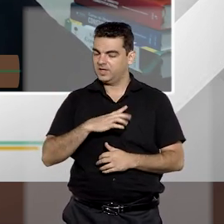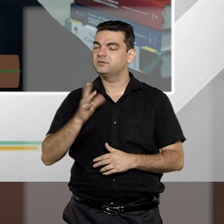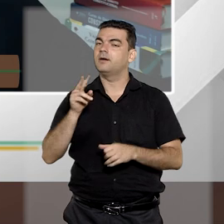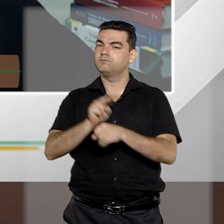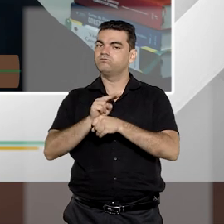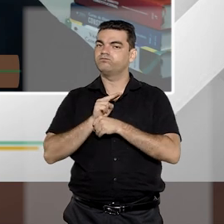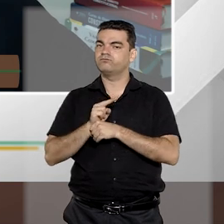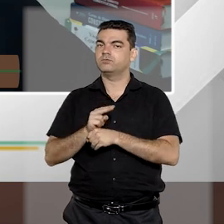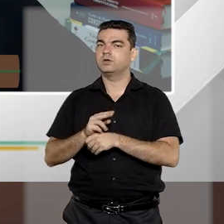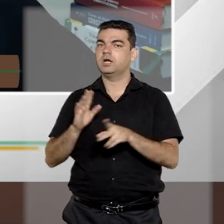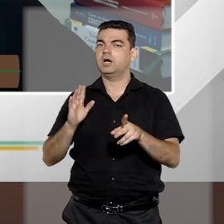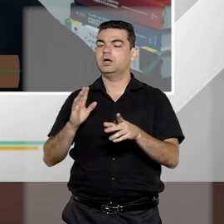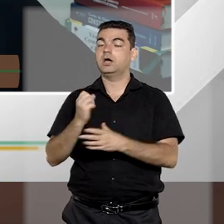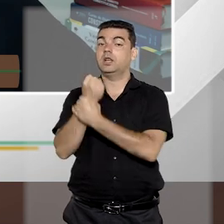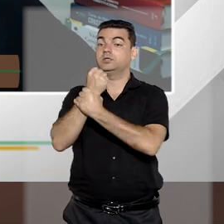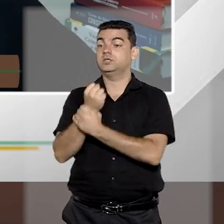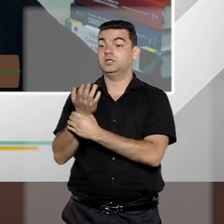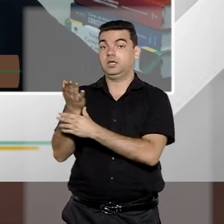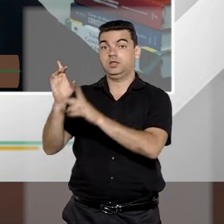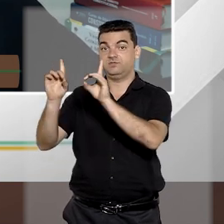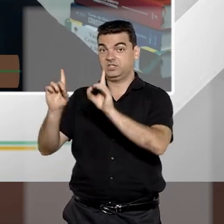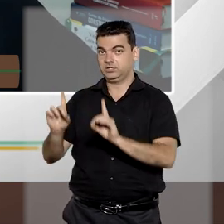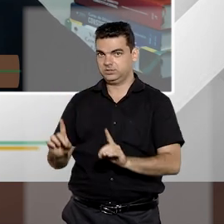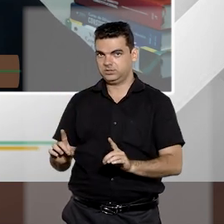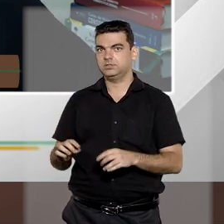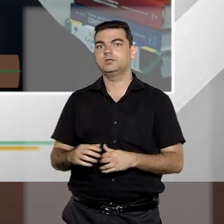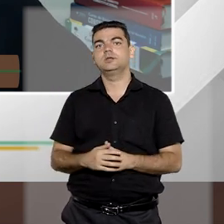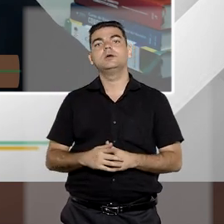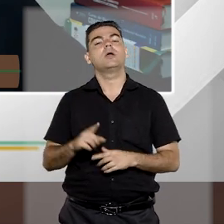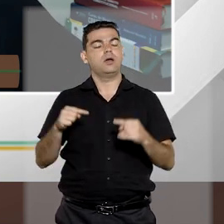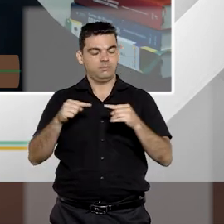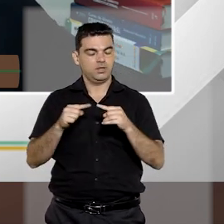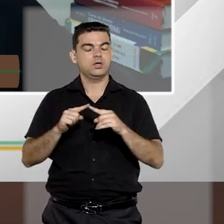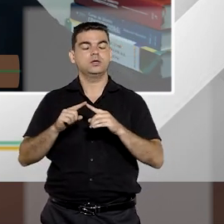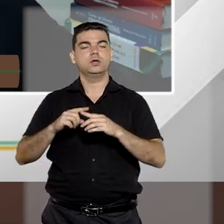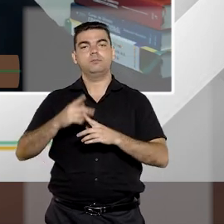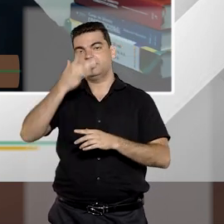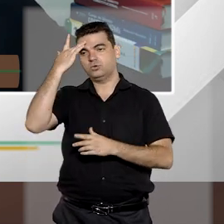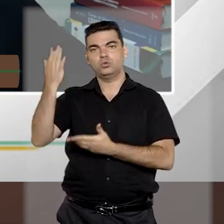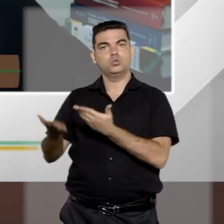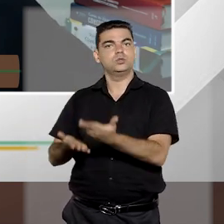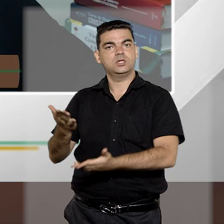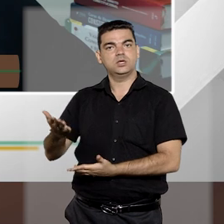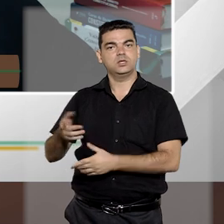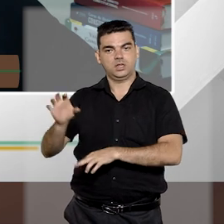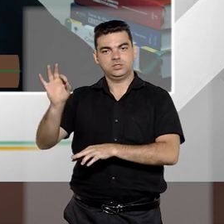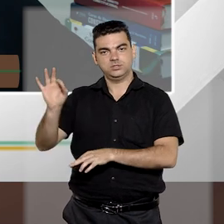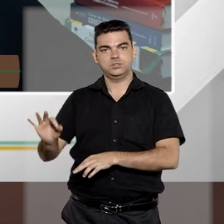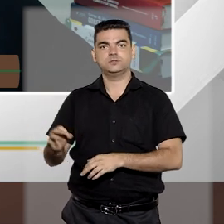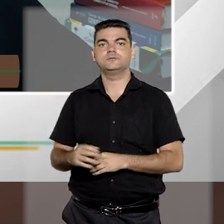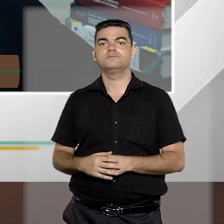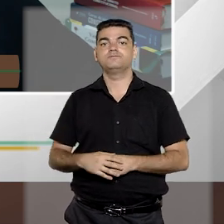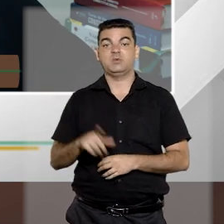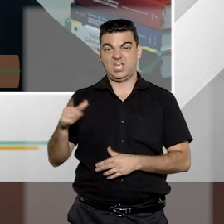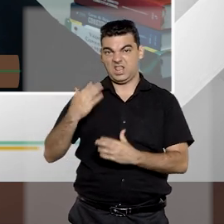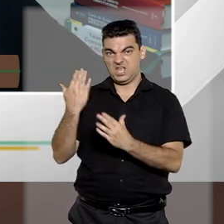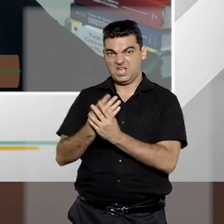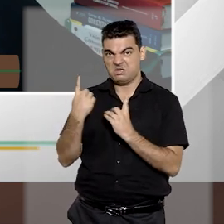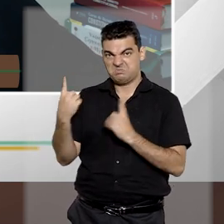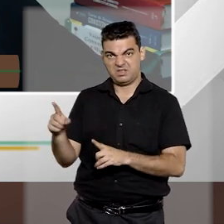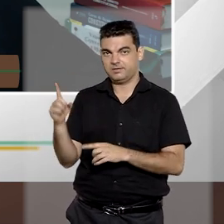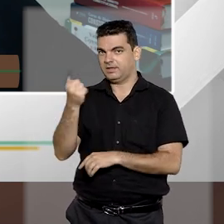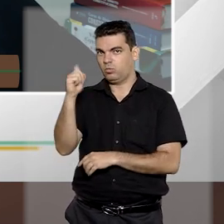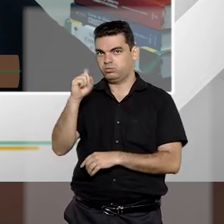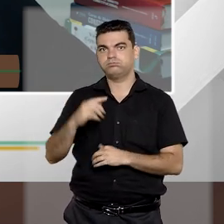uma proteção especial do Estado para essa tutela, né, no que tange à dignidade humana da pessoa com deficiência contra toda e